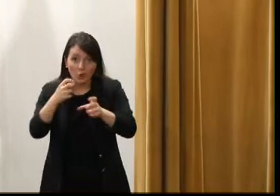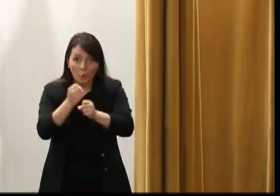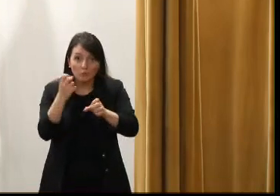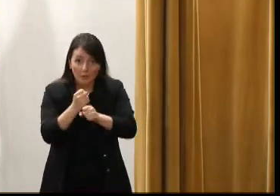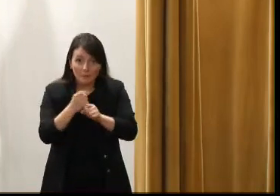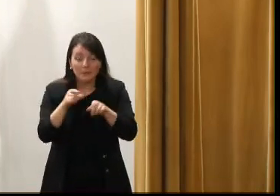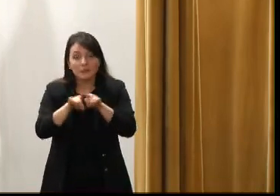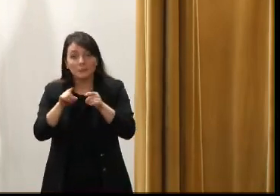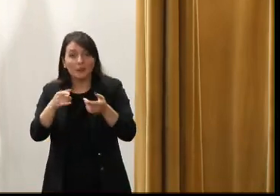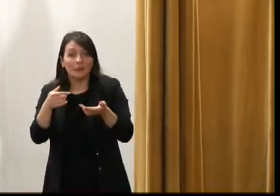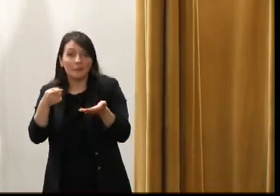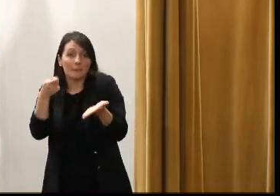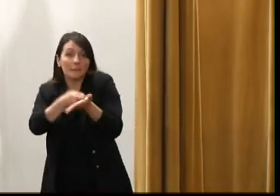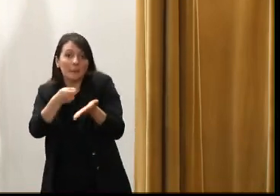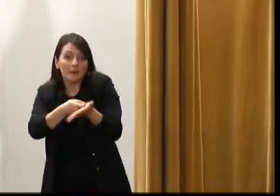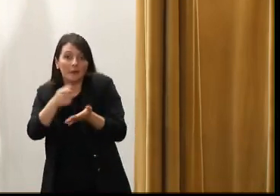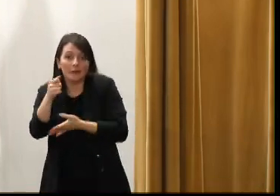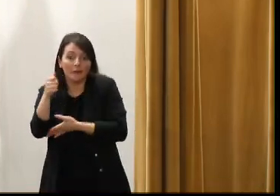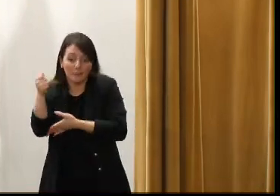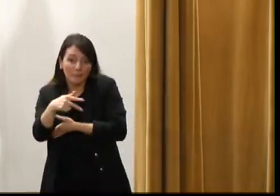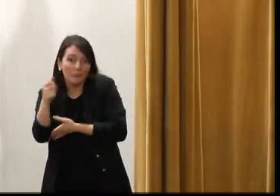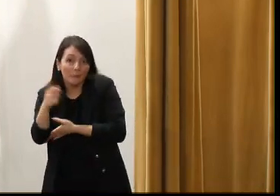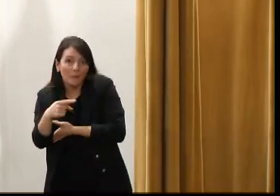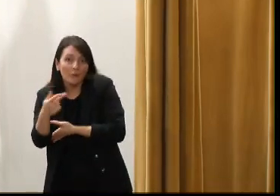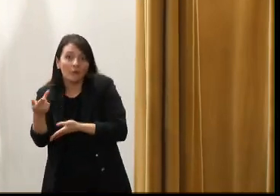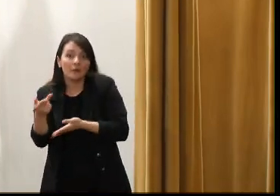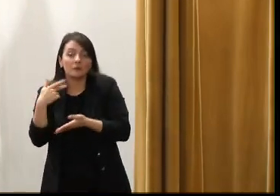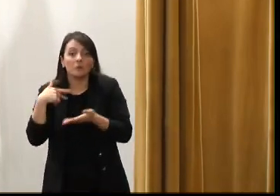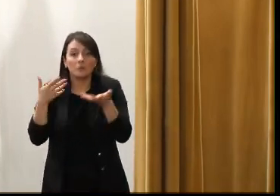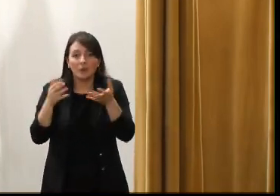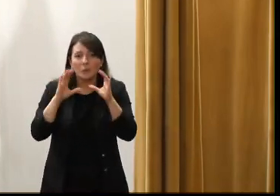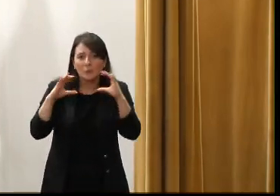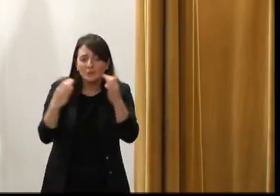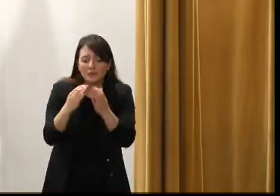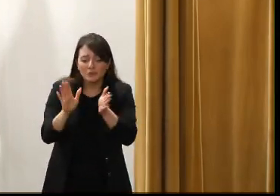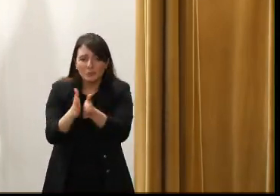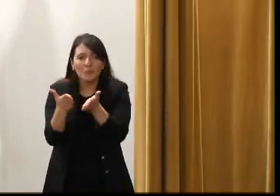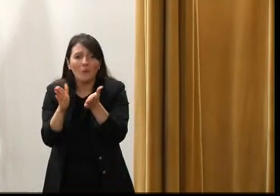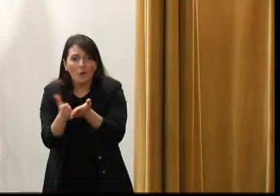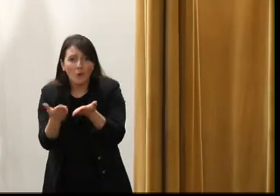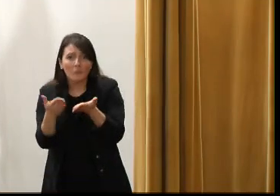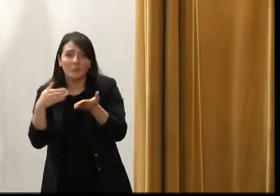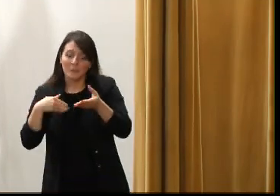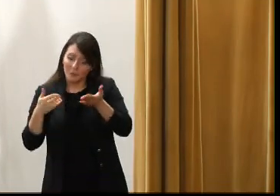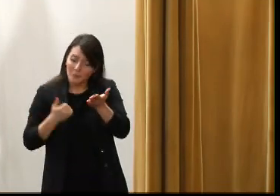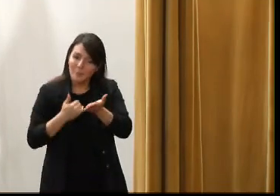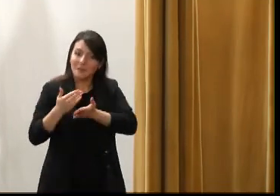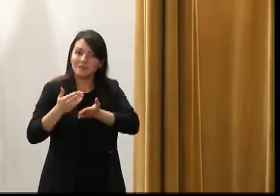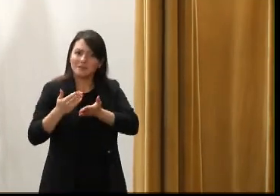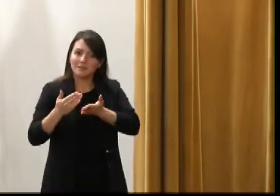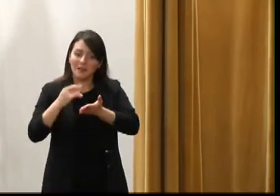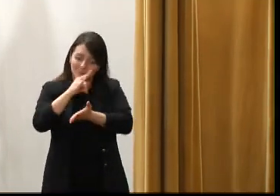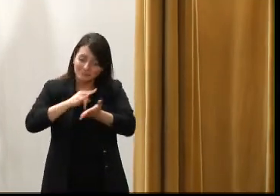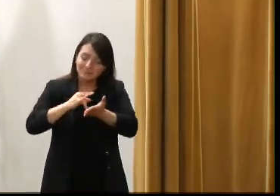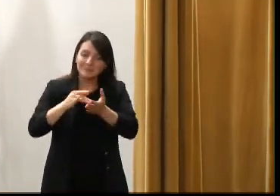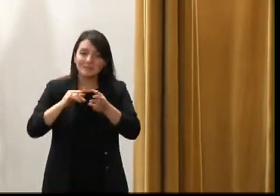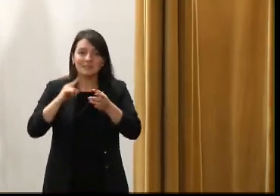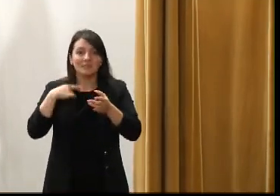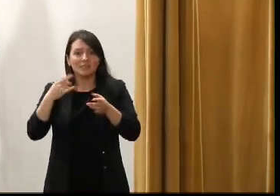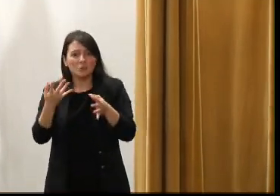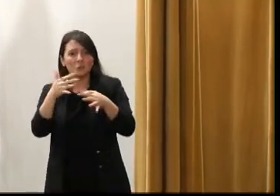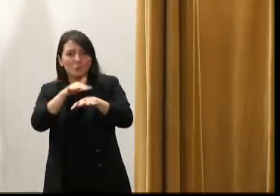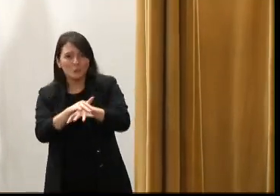Previdência Social. Então, quando a gente quer trazer essa comunidade tão pobre, tão vulnerável, para um patamar de dignidade e